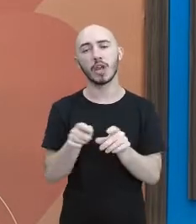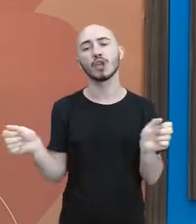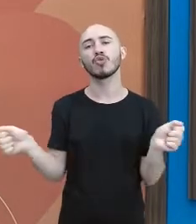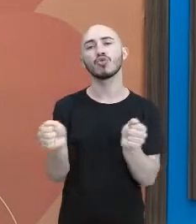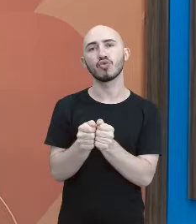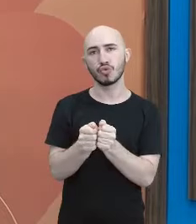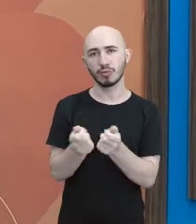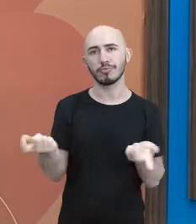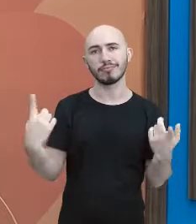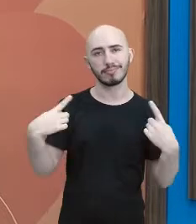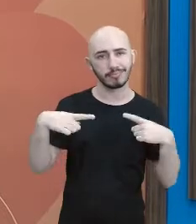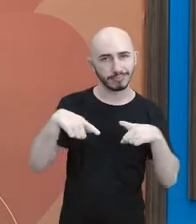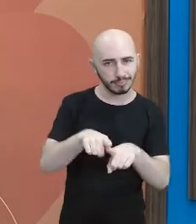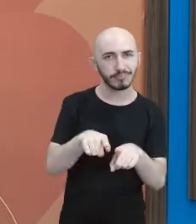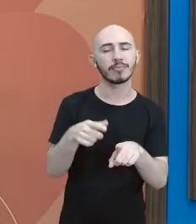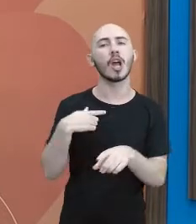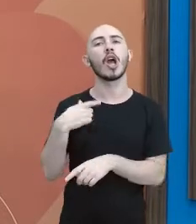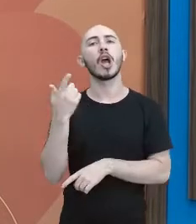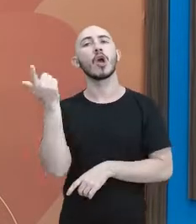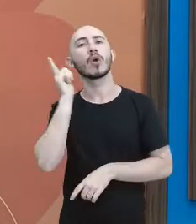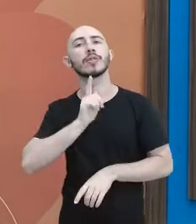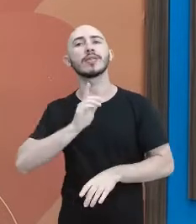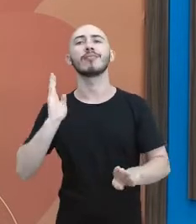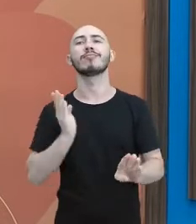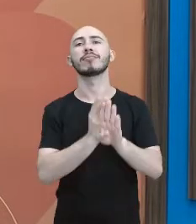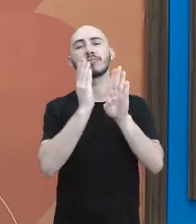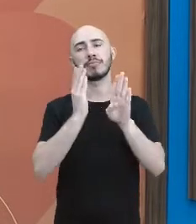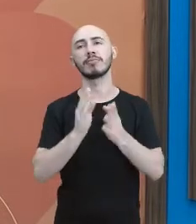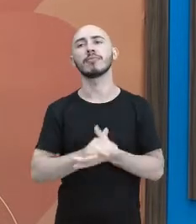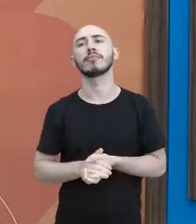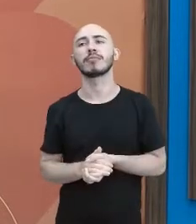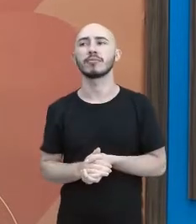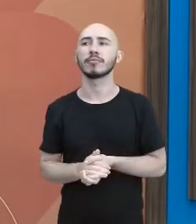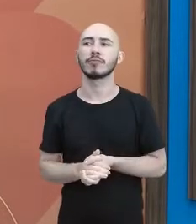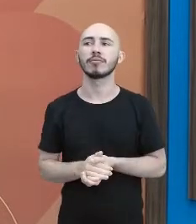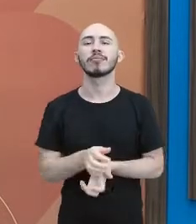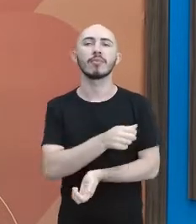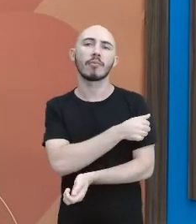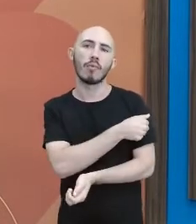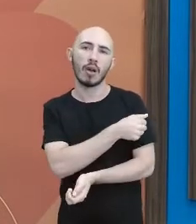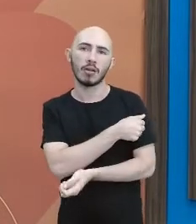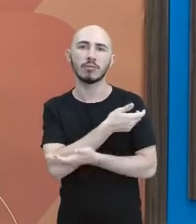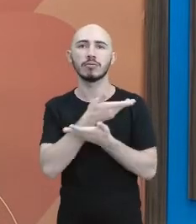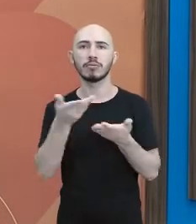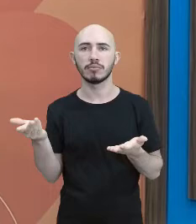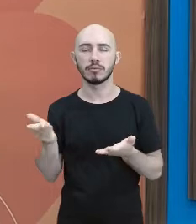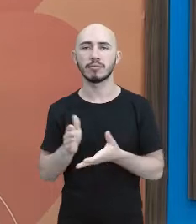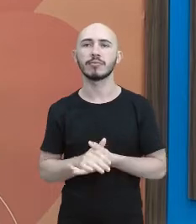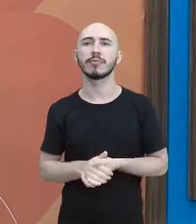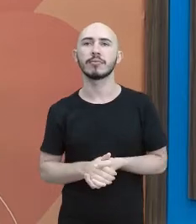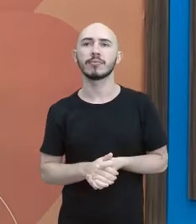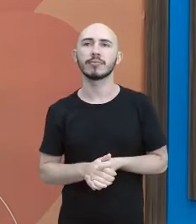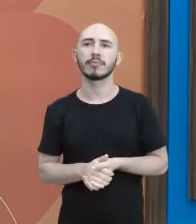eles consigam fazer esse diagnóstico desse estudante.